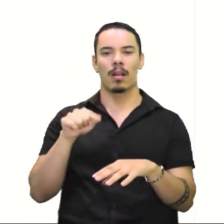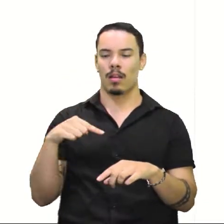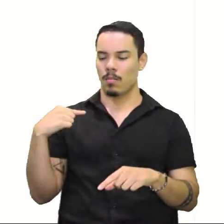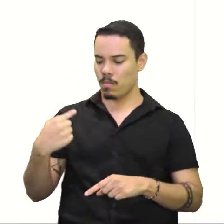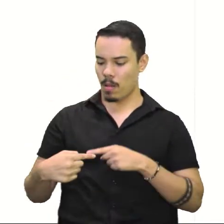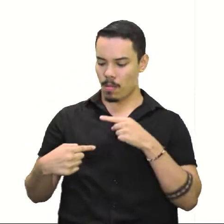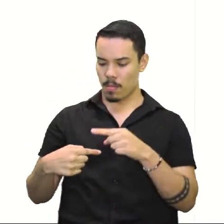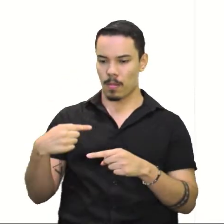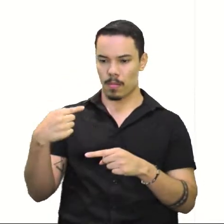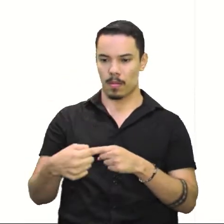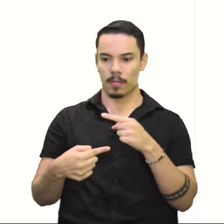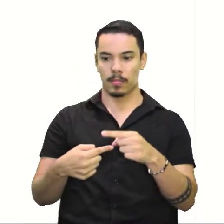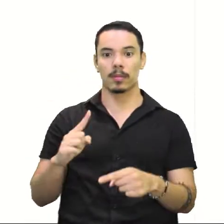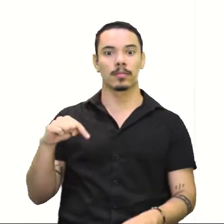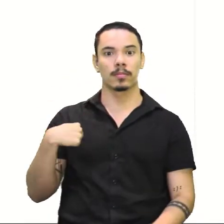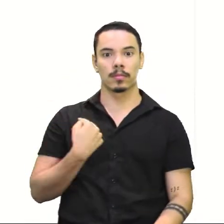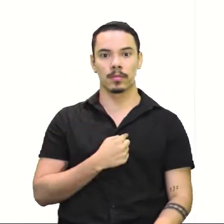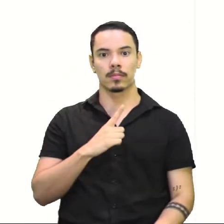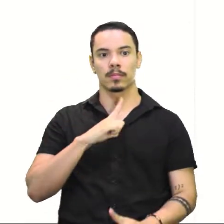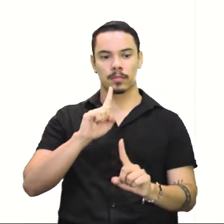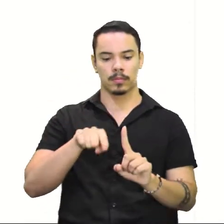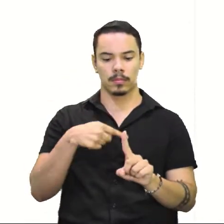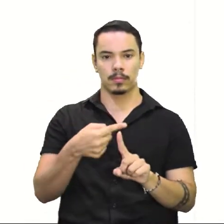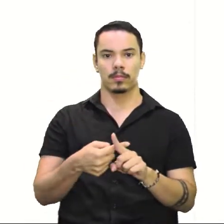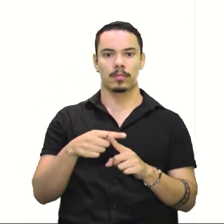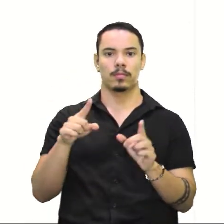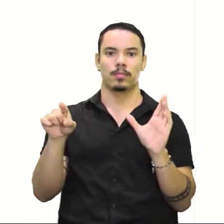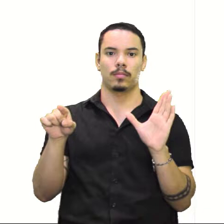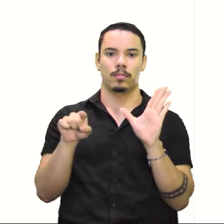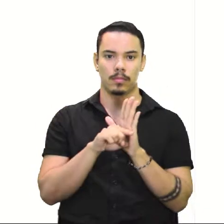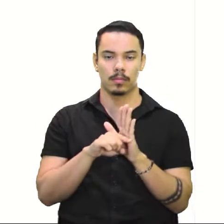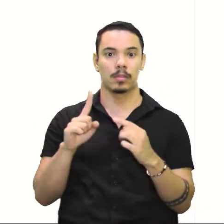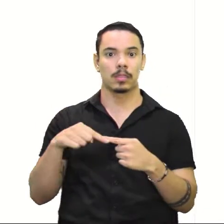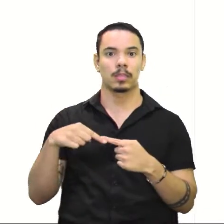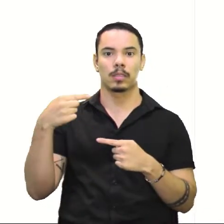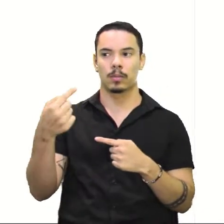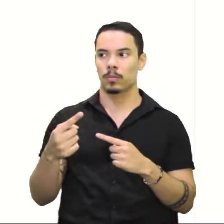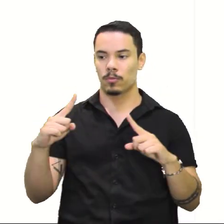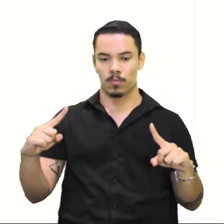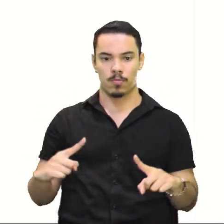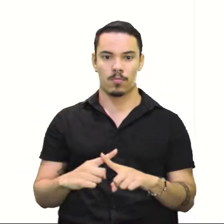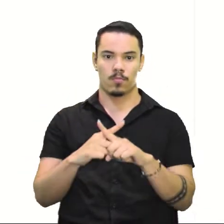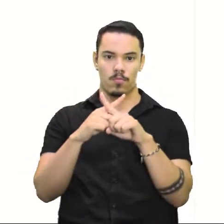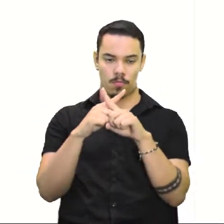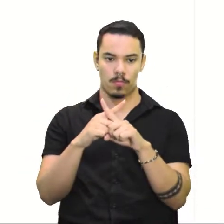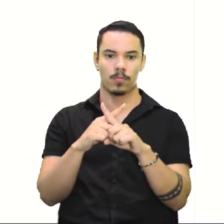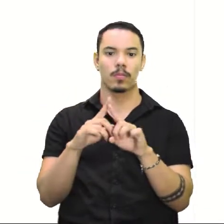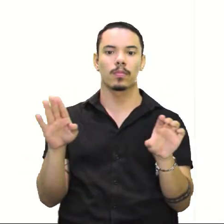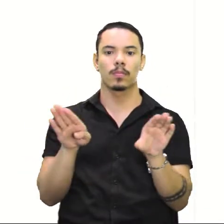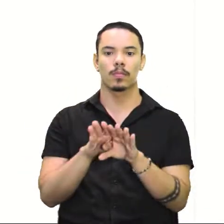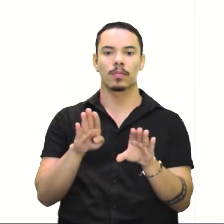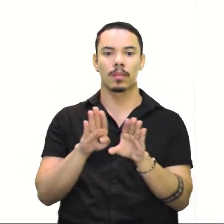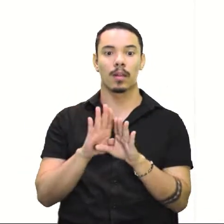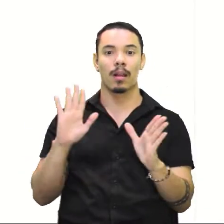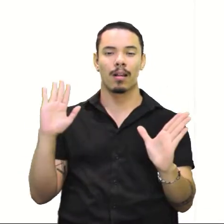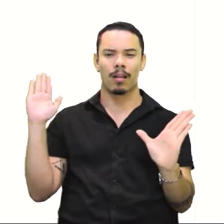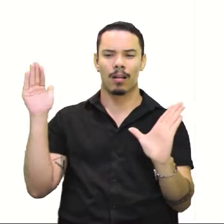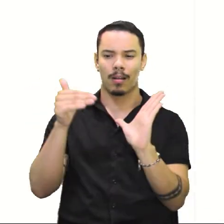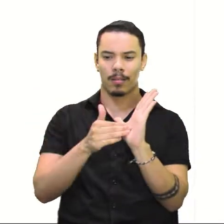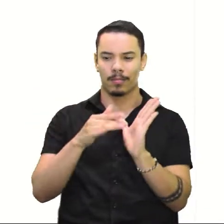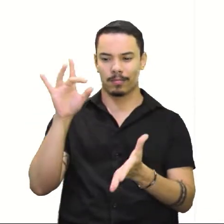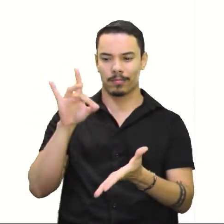A gente vem com adição, subtração, depois a gente vai para a multiplicação e a derradeira de todas é